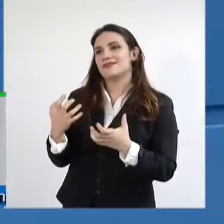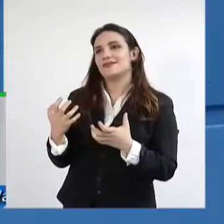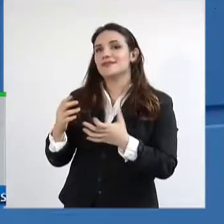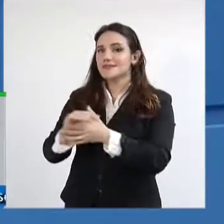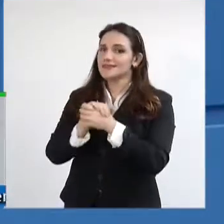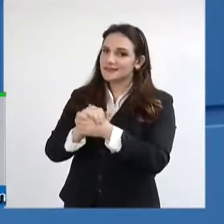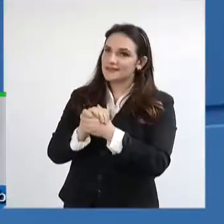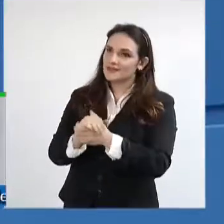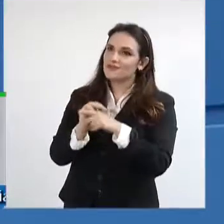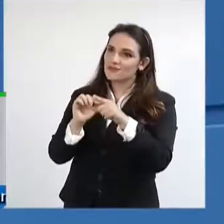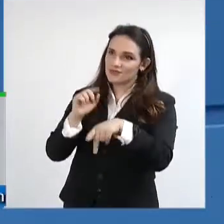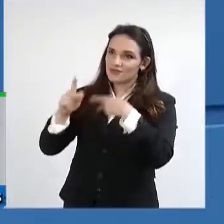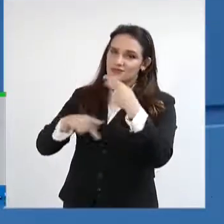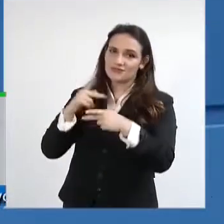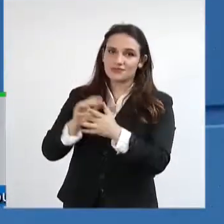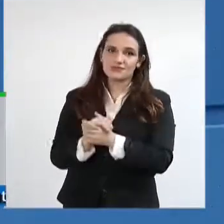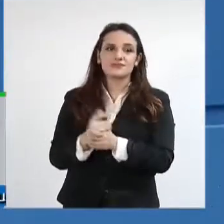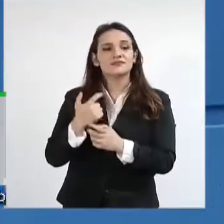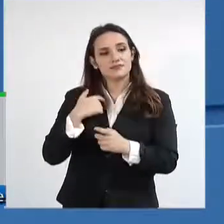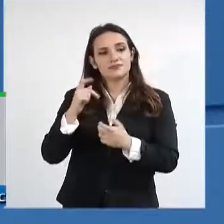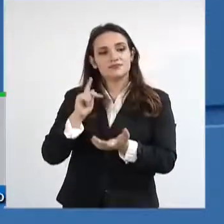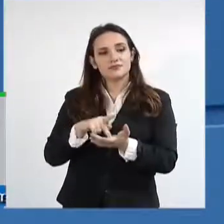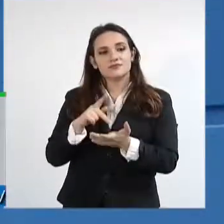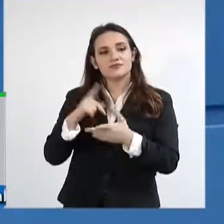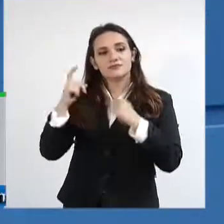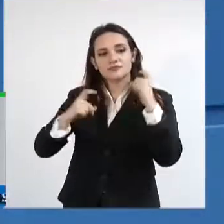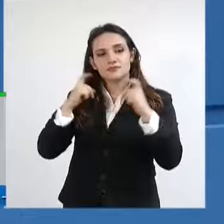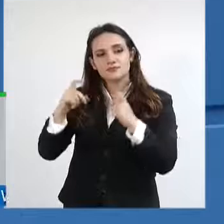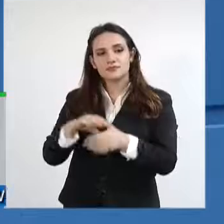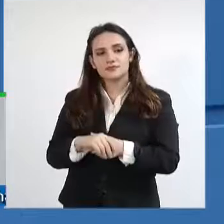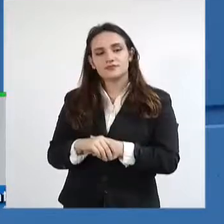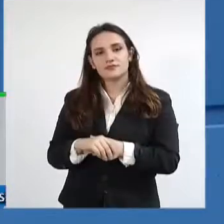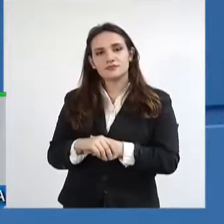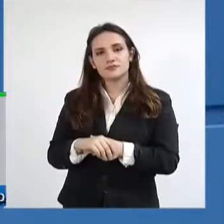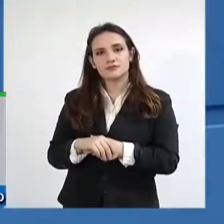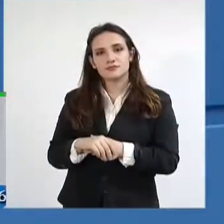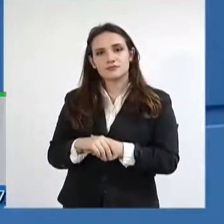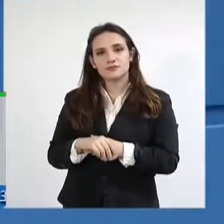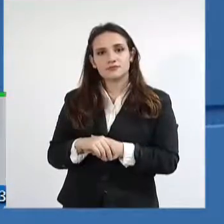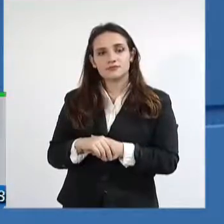pela manifestação, deputado. Nos preocupa, além